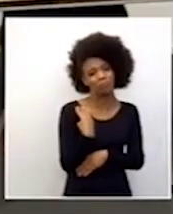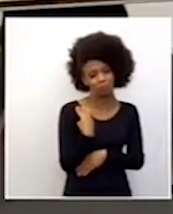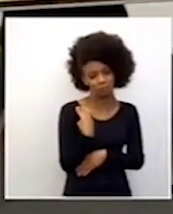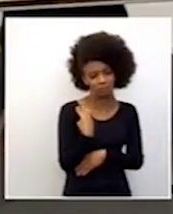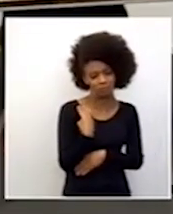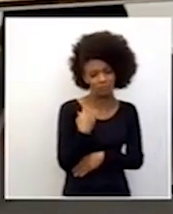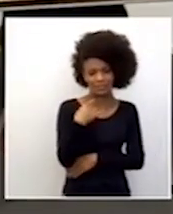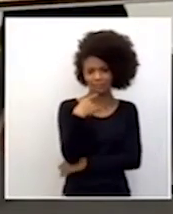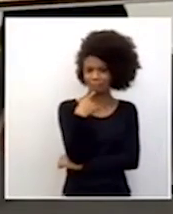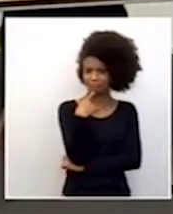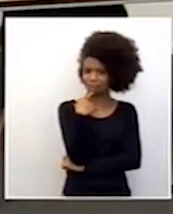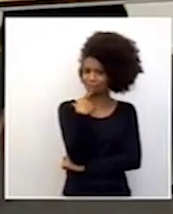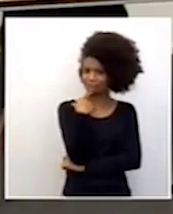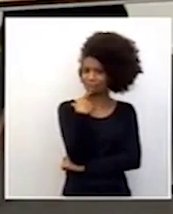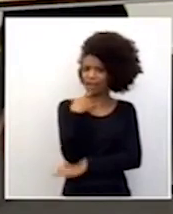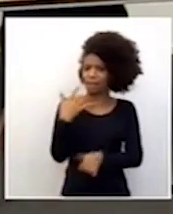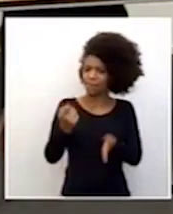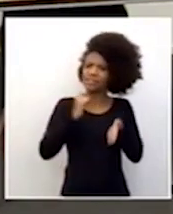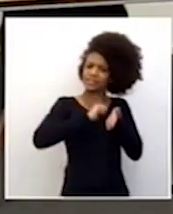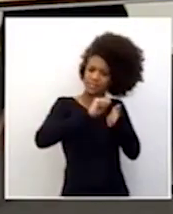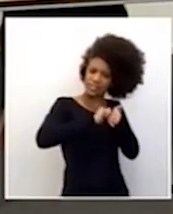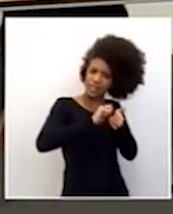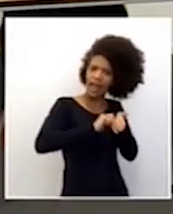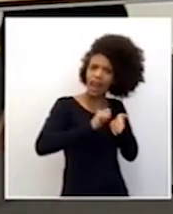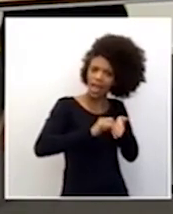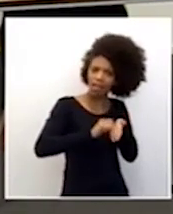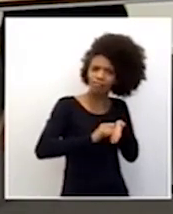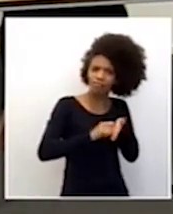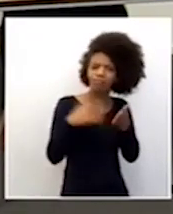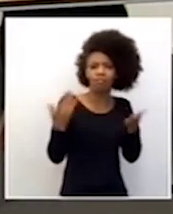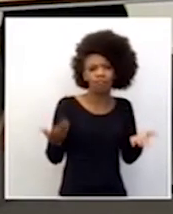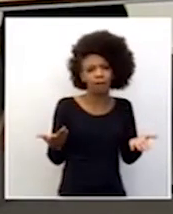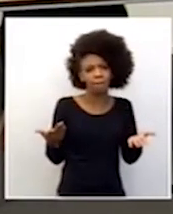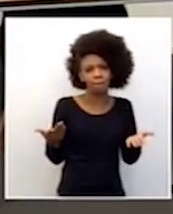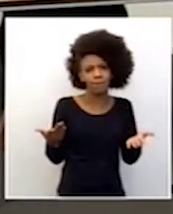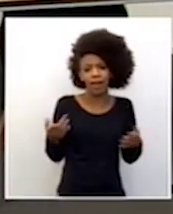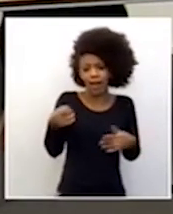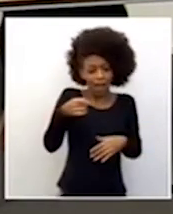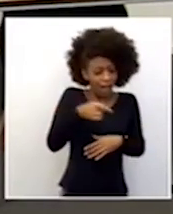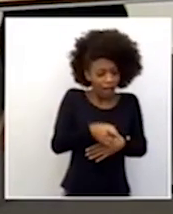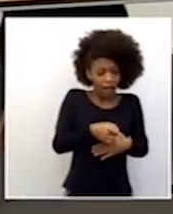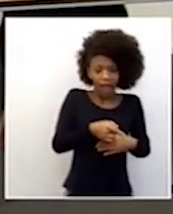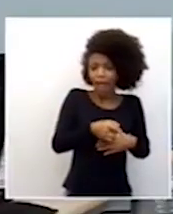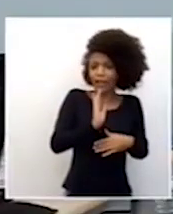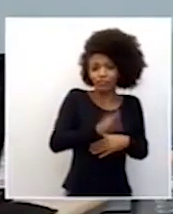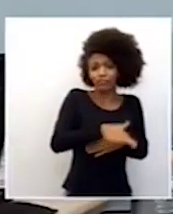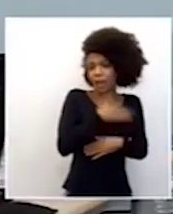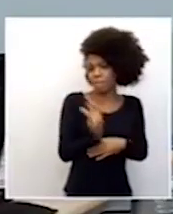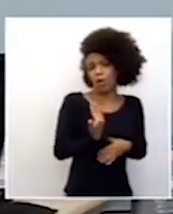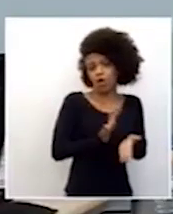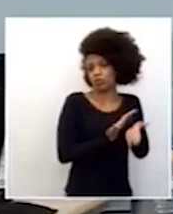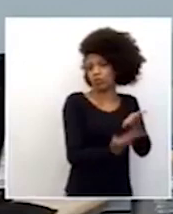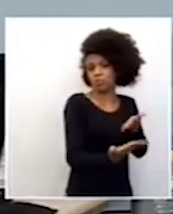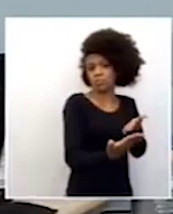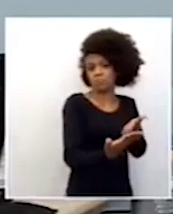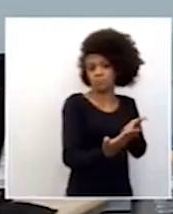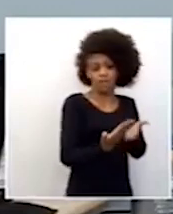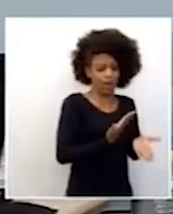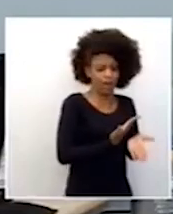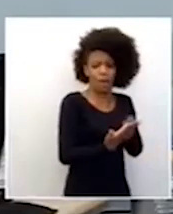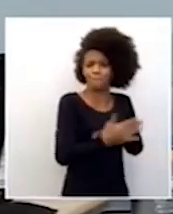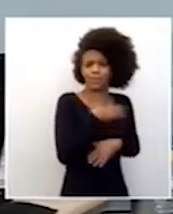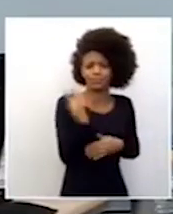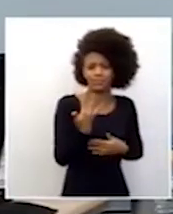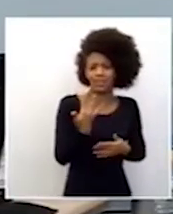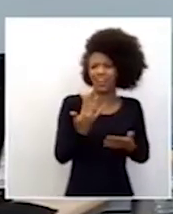acho que o Brás é um defunto autor. O Brás Cubas, ele, né? já morre no início. É verdade, ele começa morto.